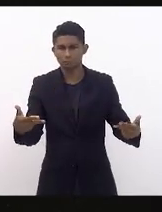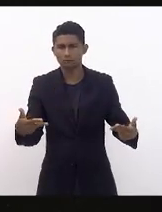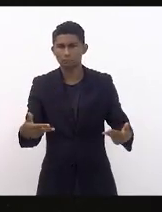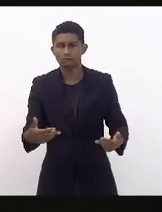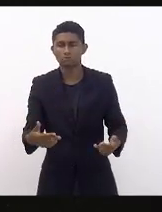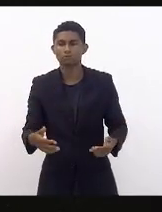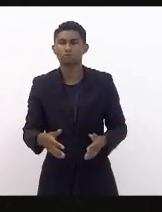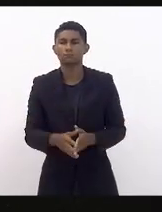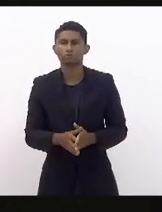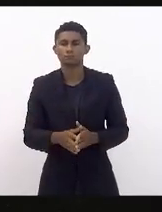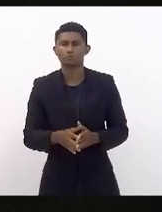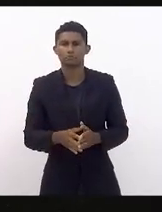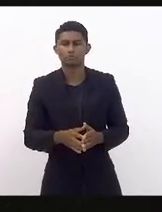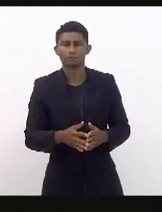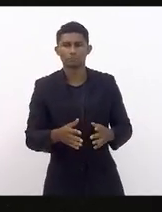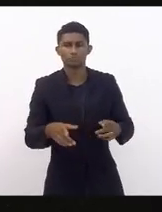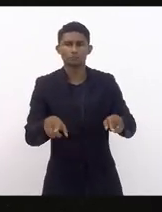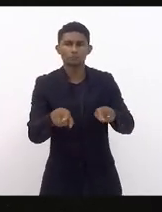afabilidade nunca me